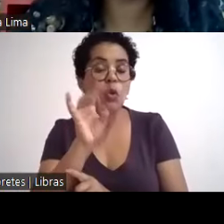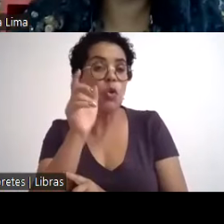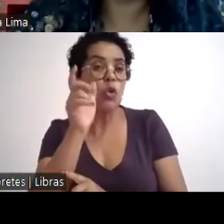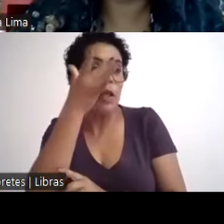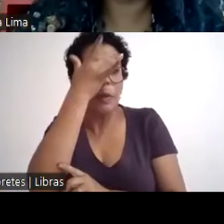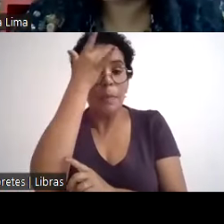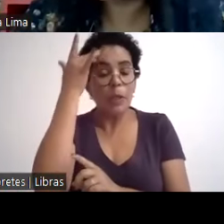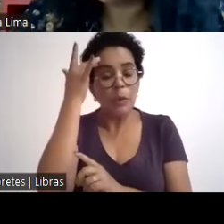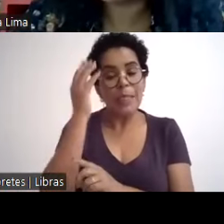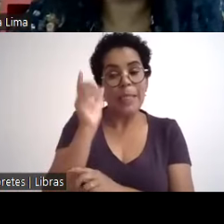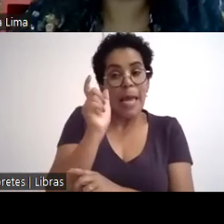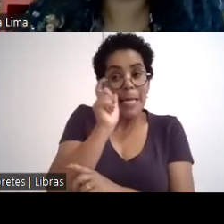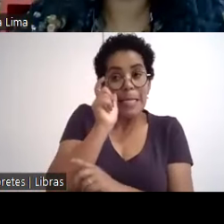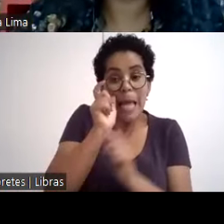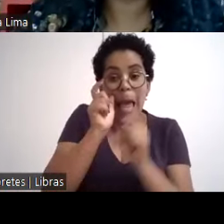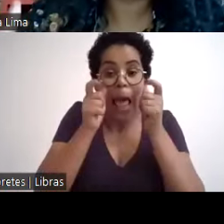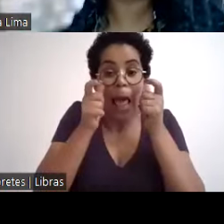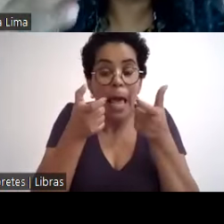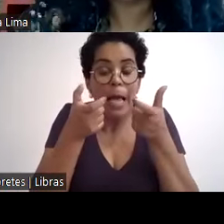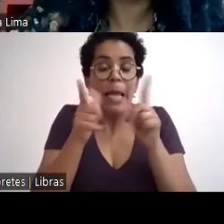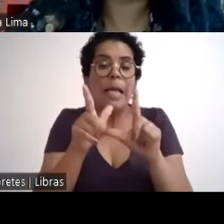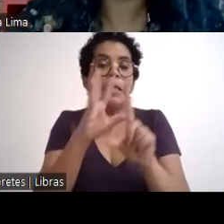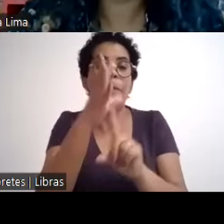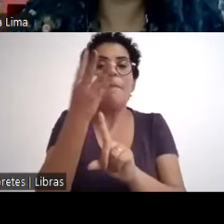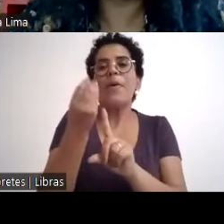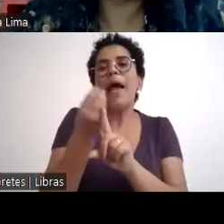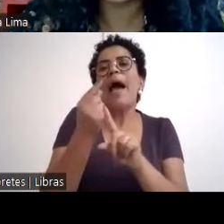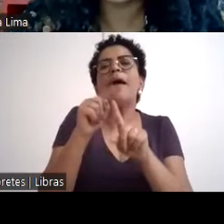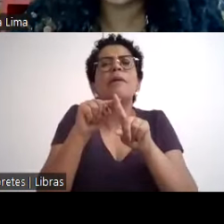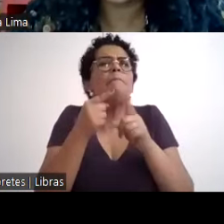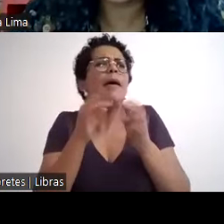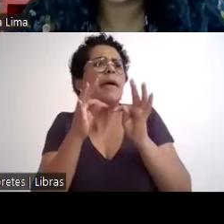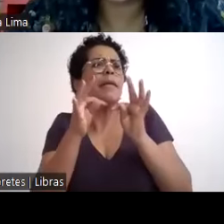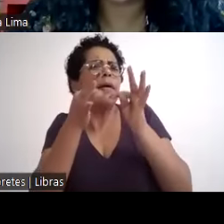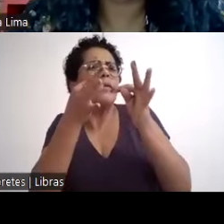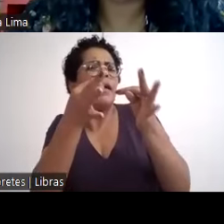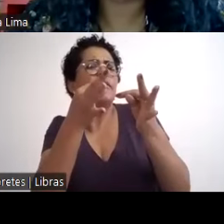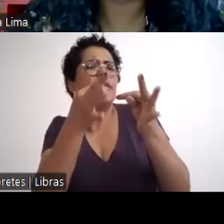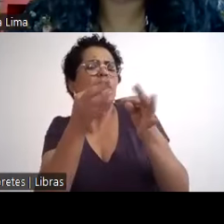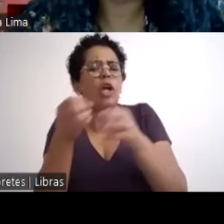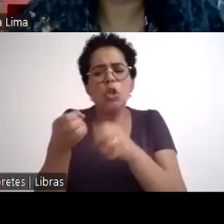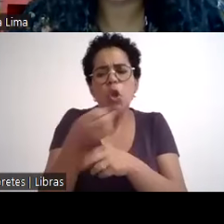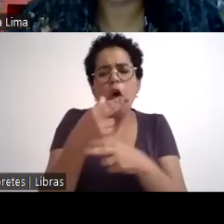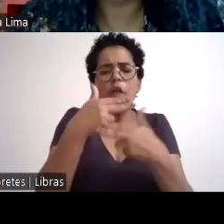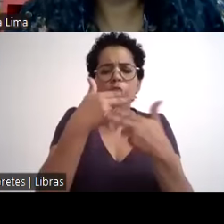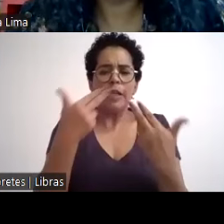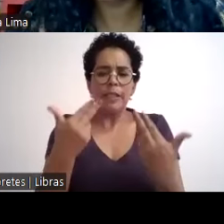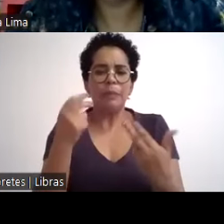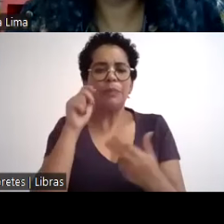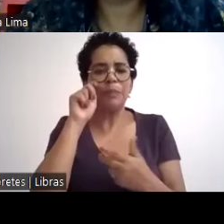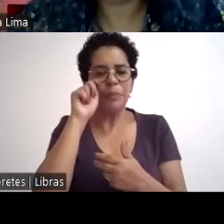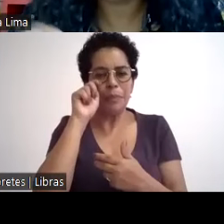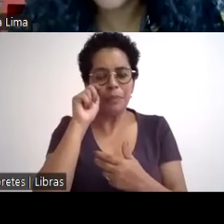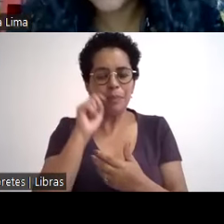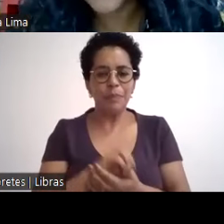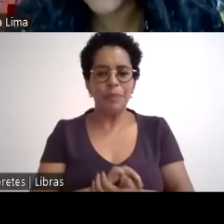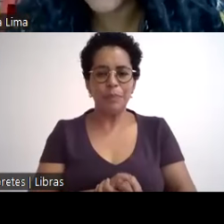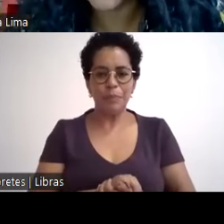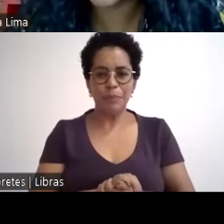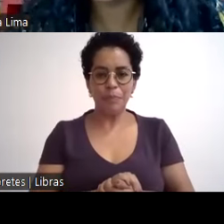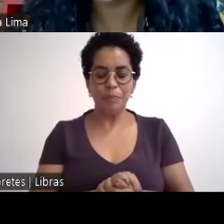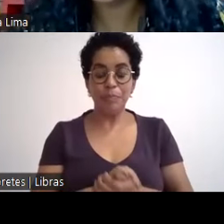também pela tecnologia, pela forma como se deu no sentido da inovação. E,